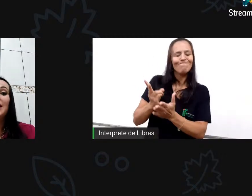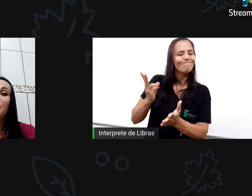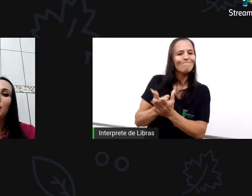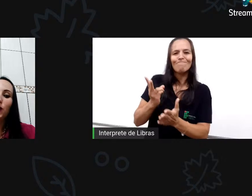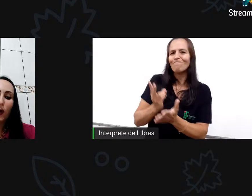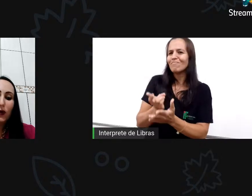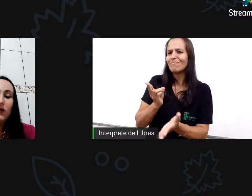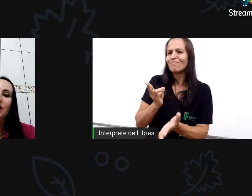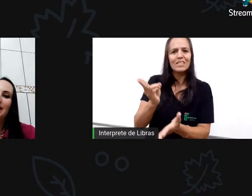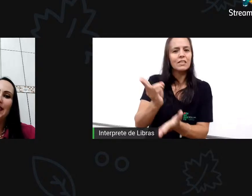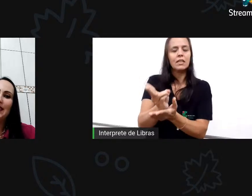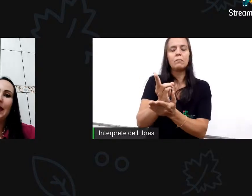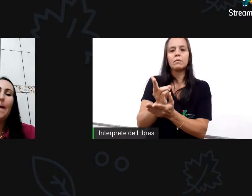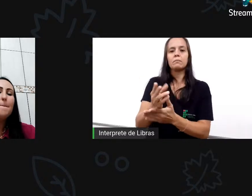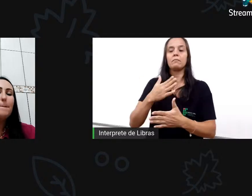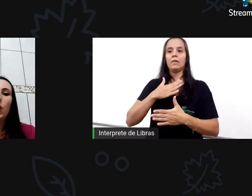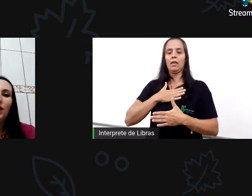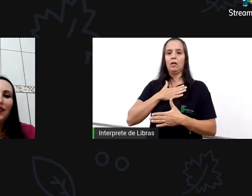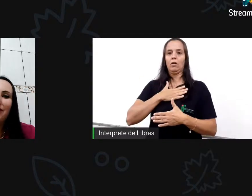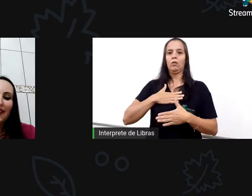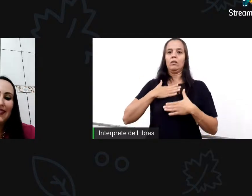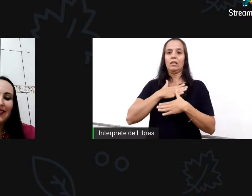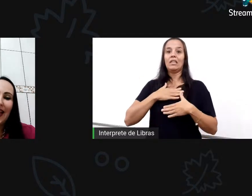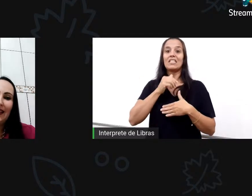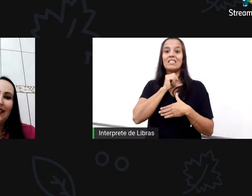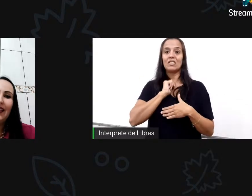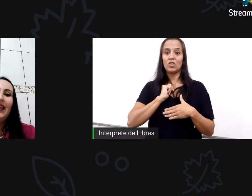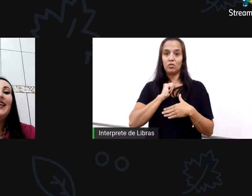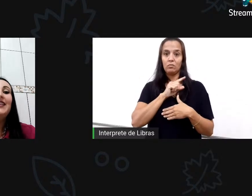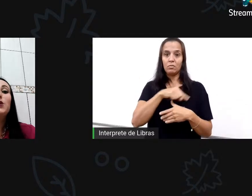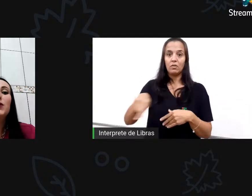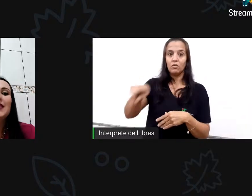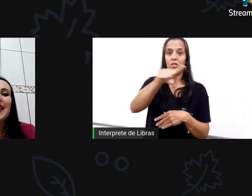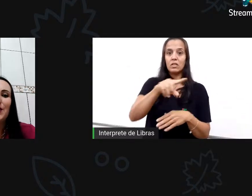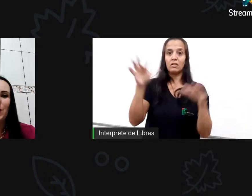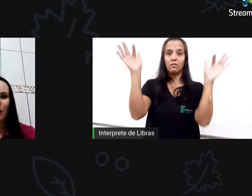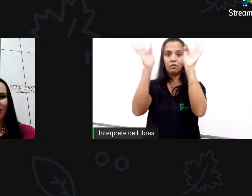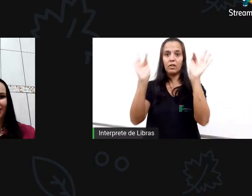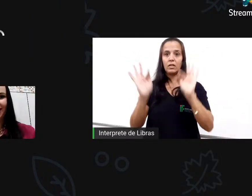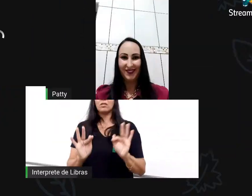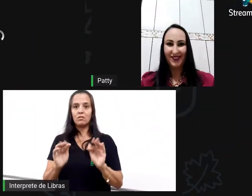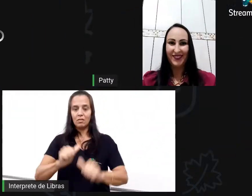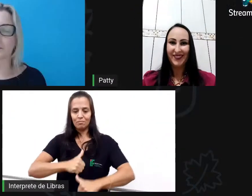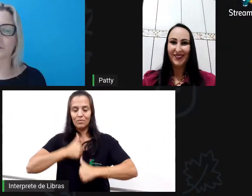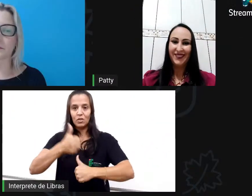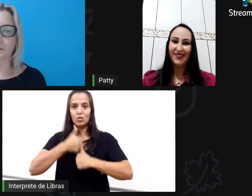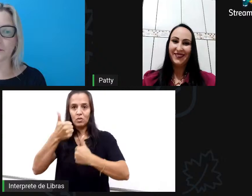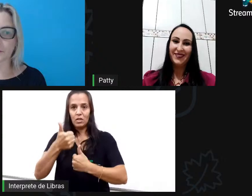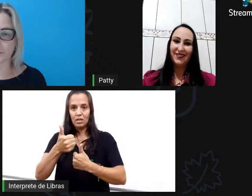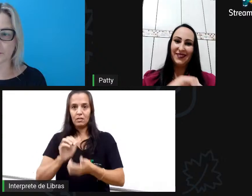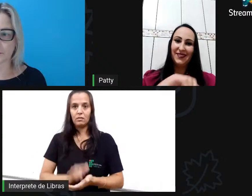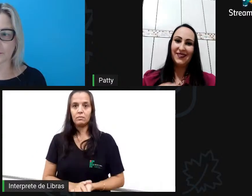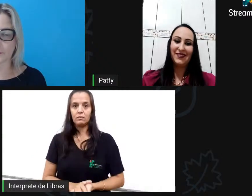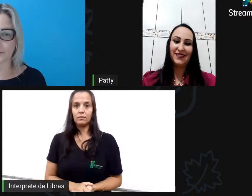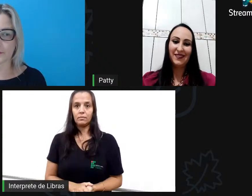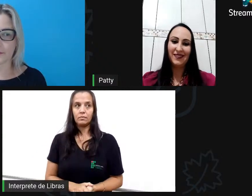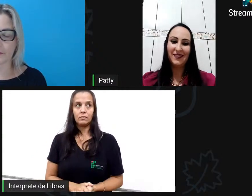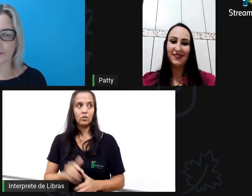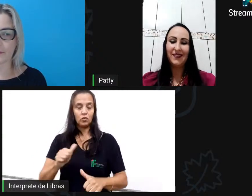Eu desejo a todos vocês muita felicidade e sucesso.